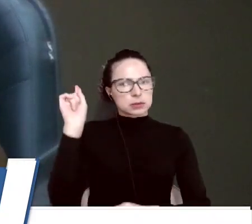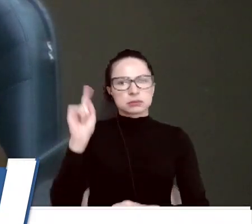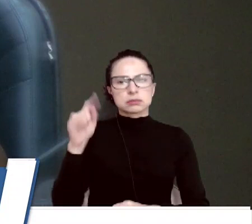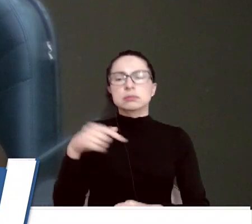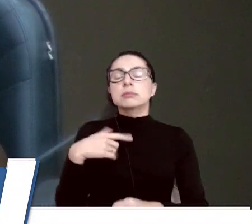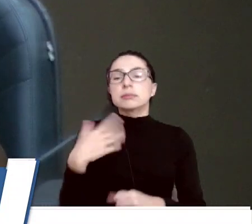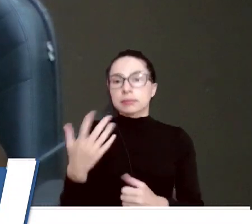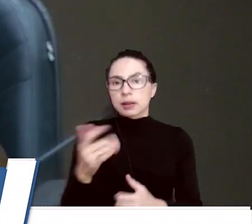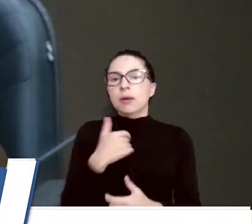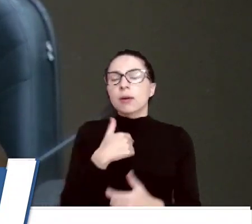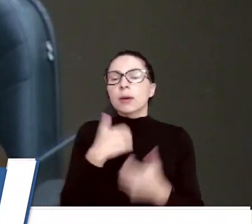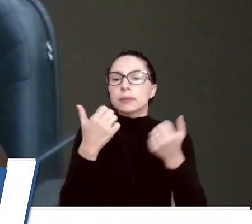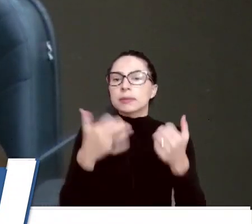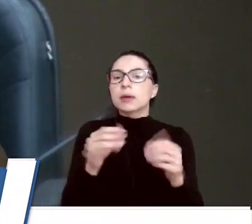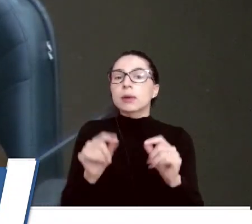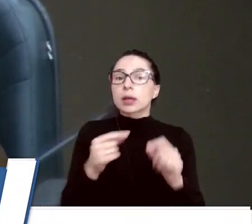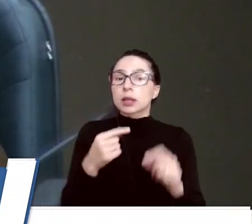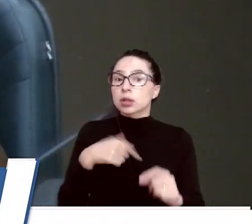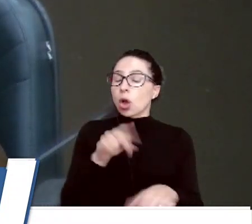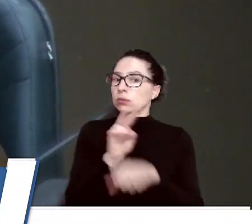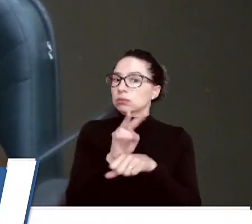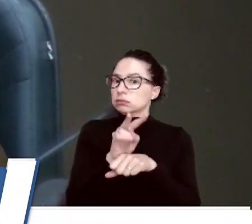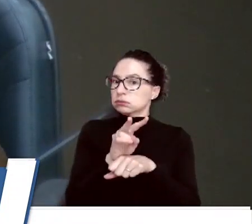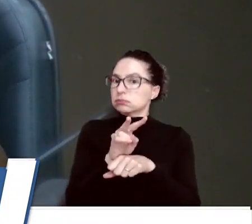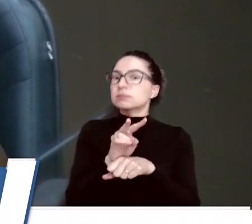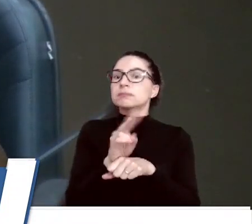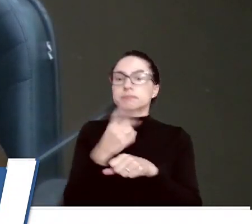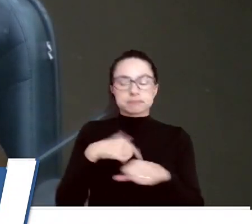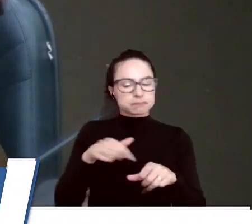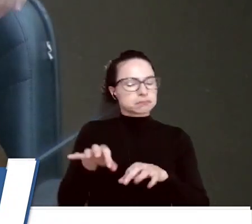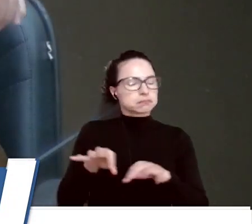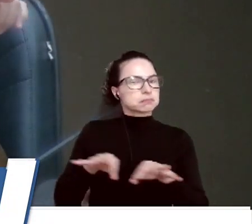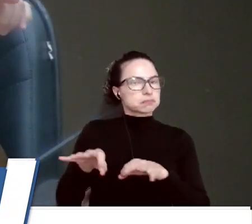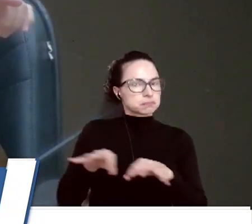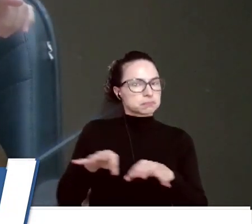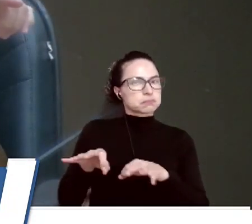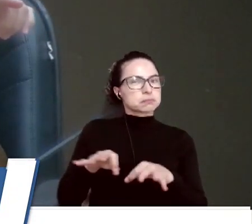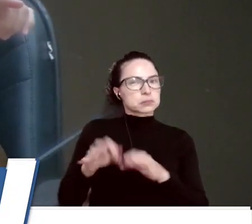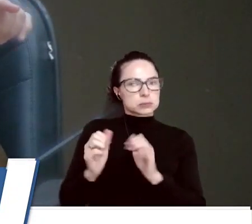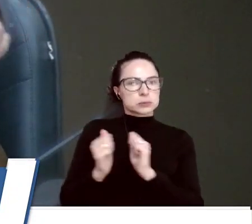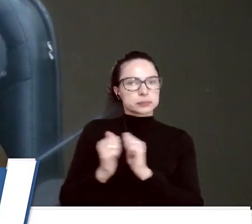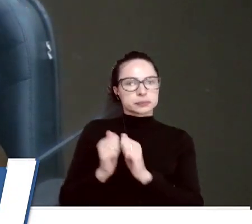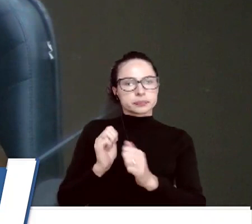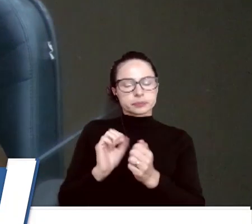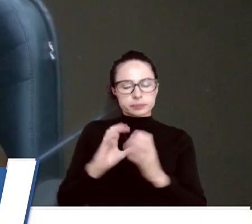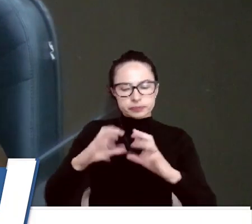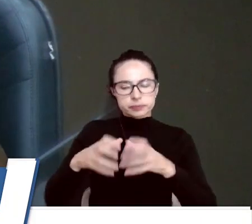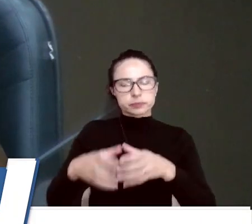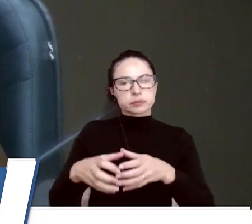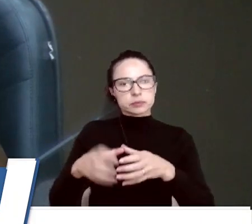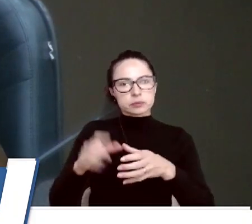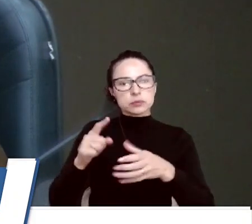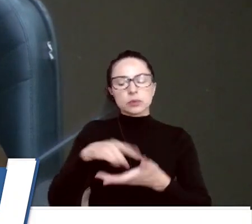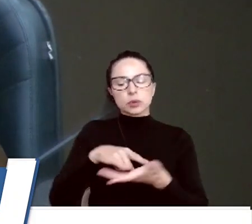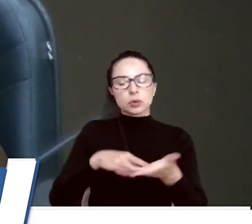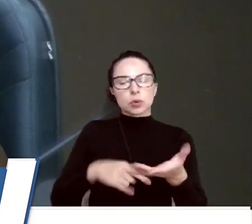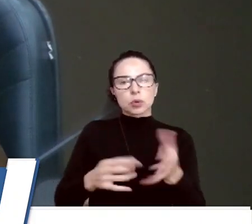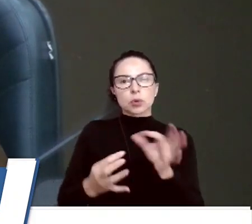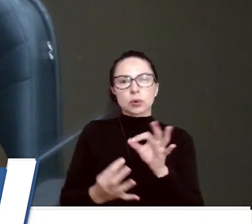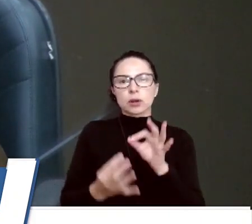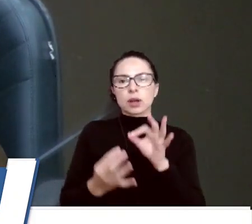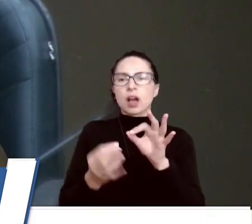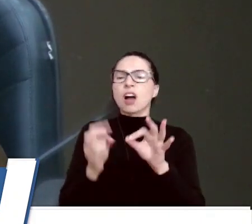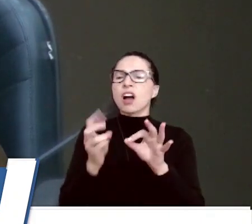quer dizer o seguinte, nós estamos de olho e nós estamos preparando, através da frente parlamentar, uma documentação que na